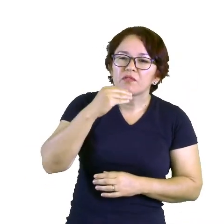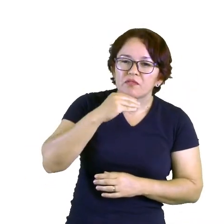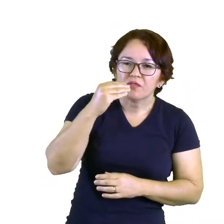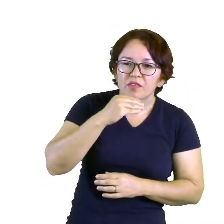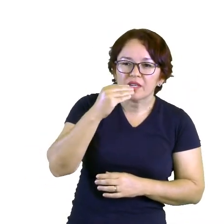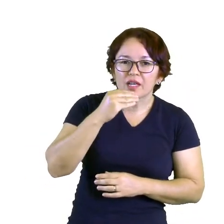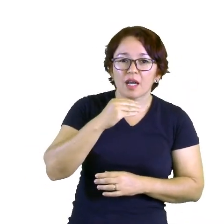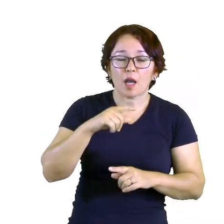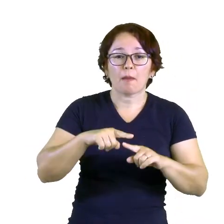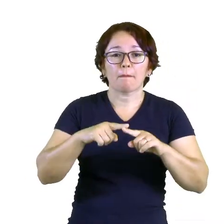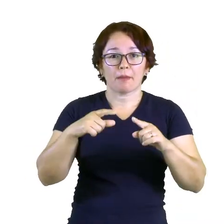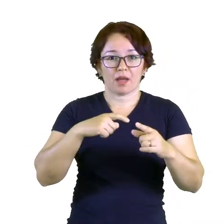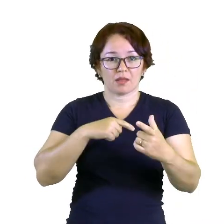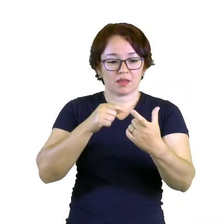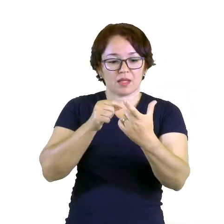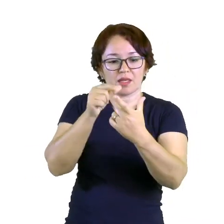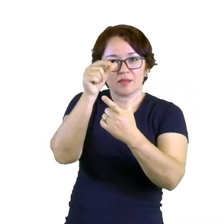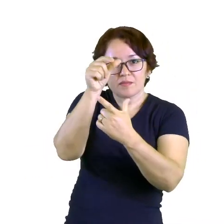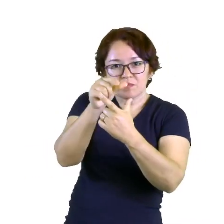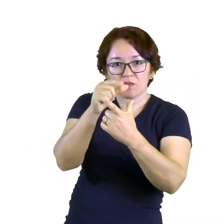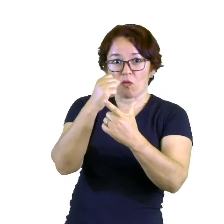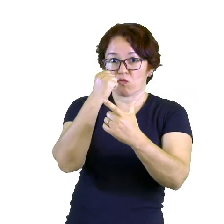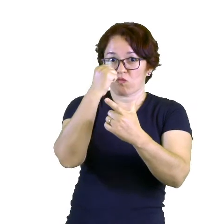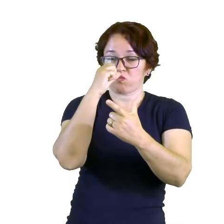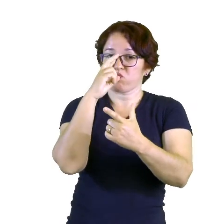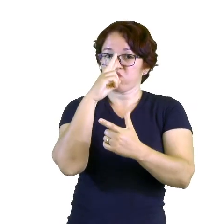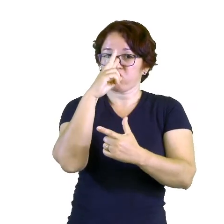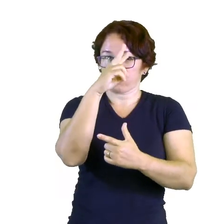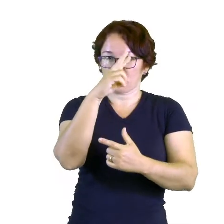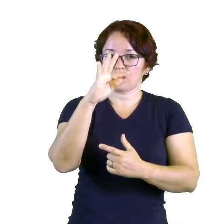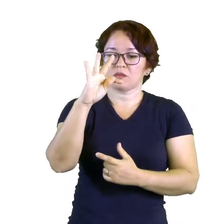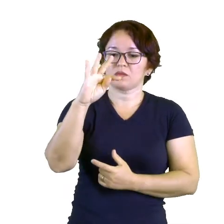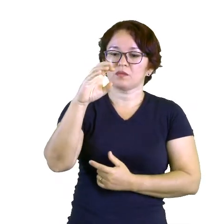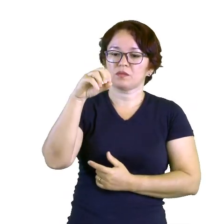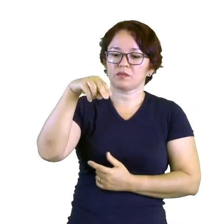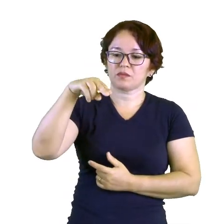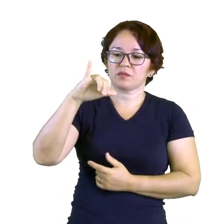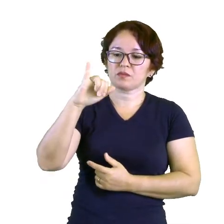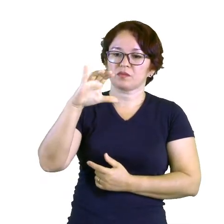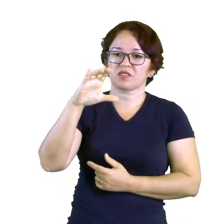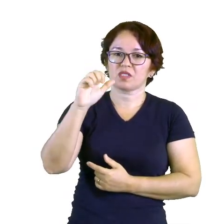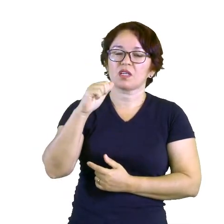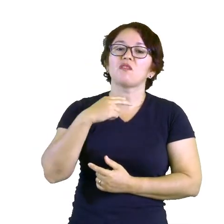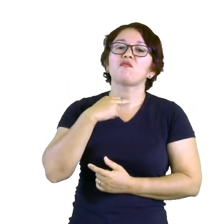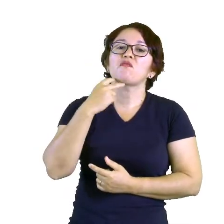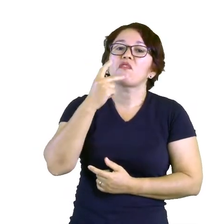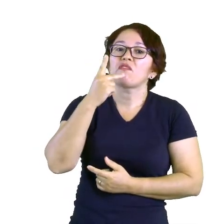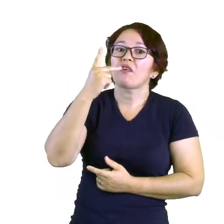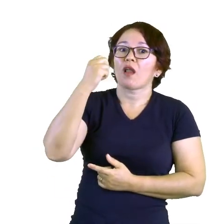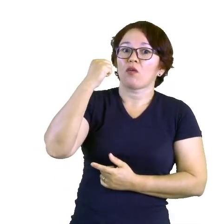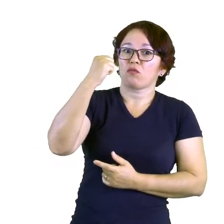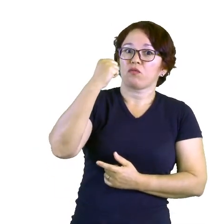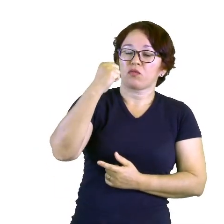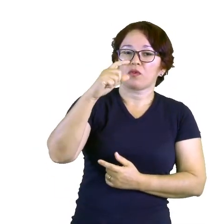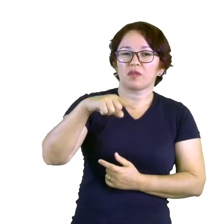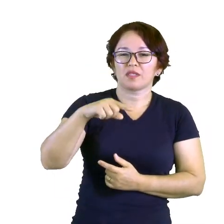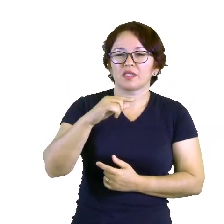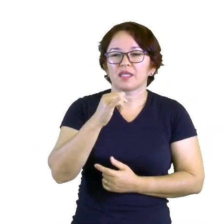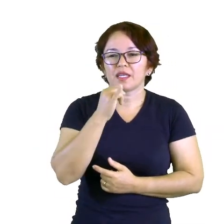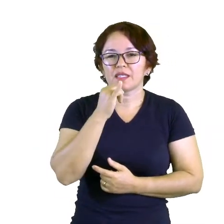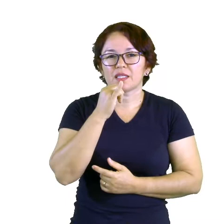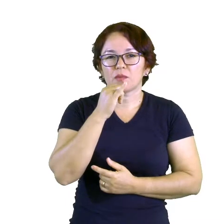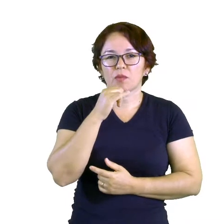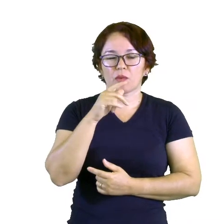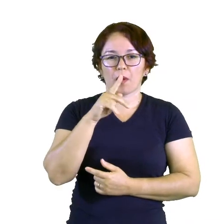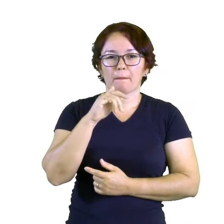sílabas tônicas? São aquelas que nós pronunciamos com mais força, com mais intensidade. Na palavra